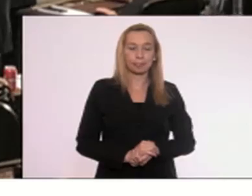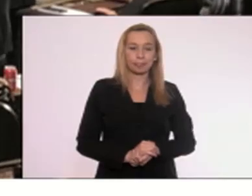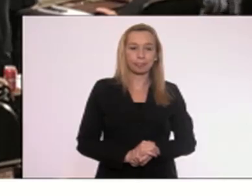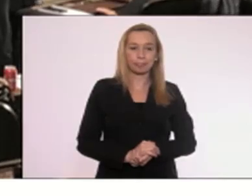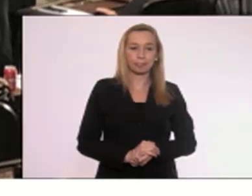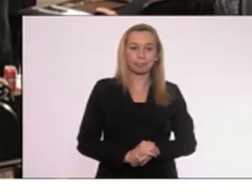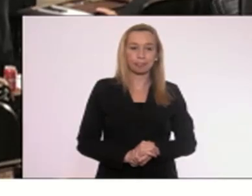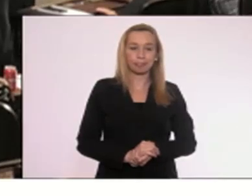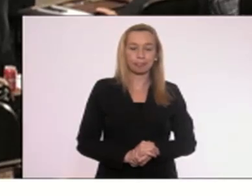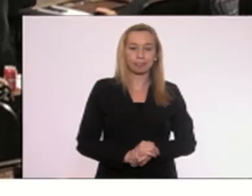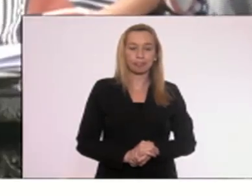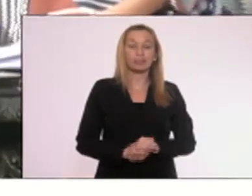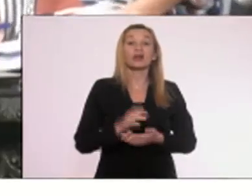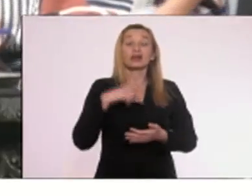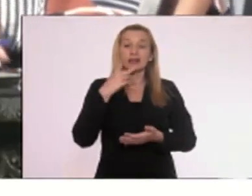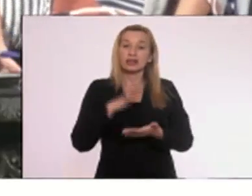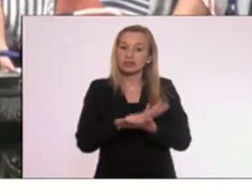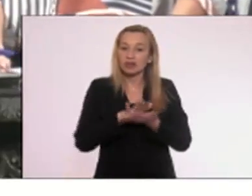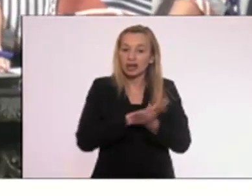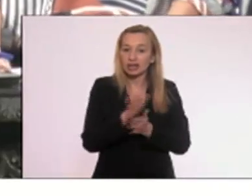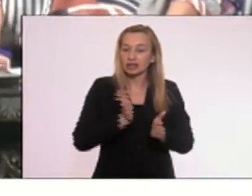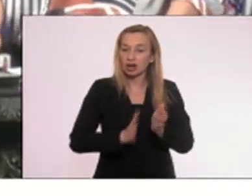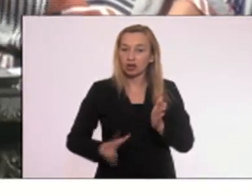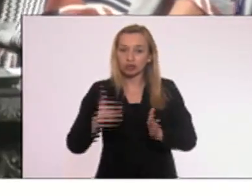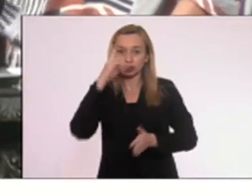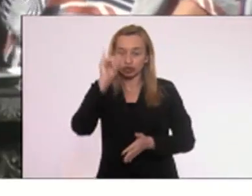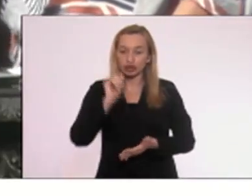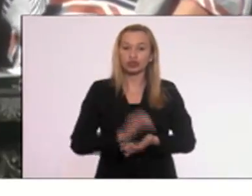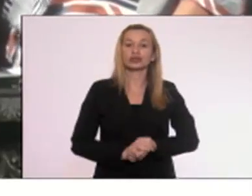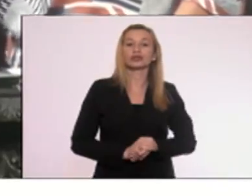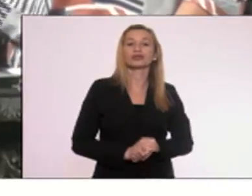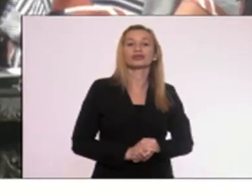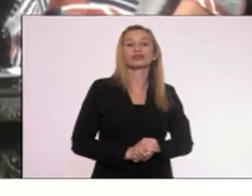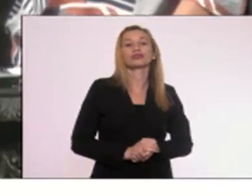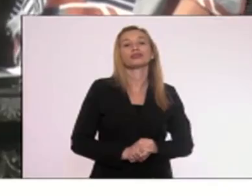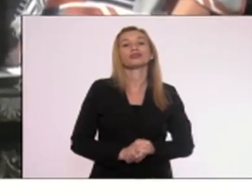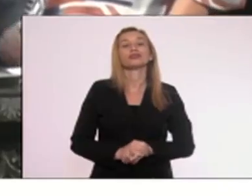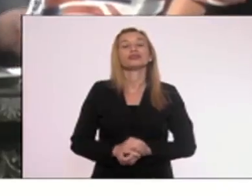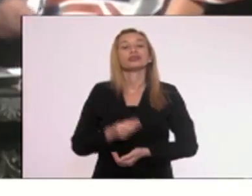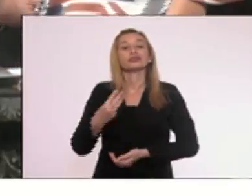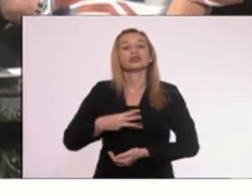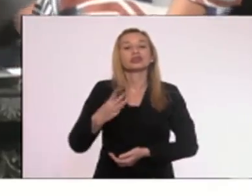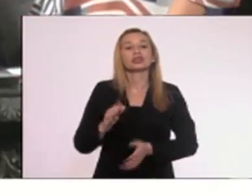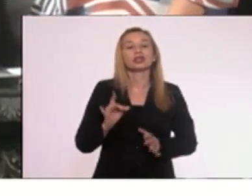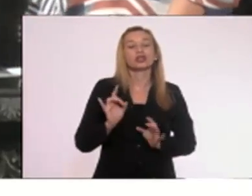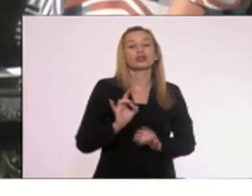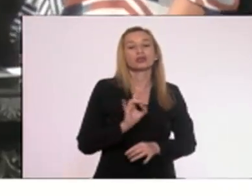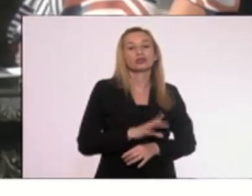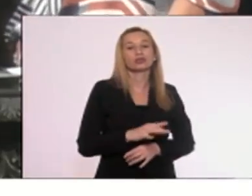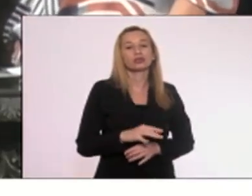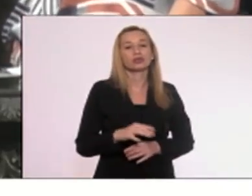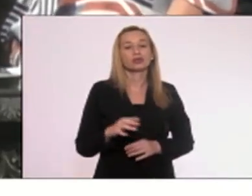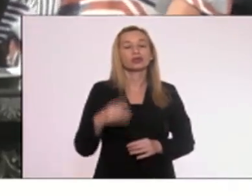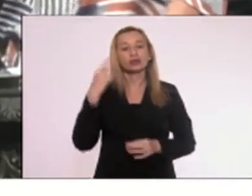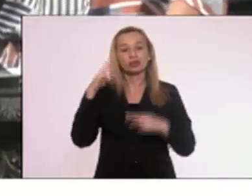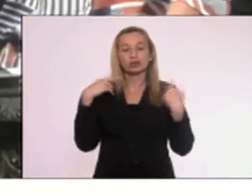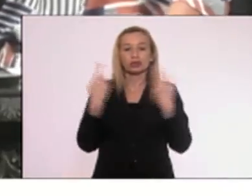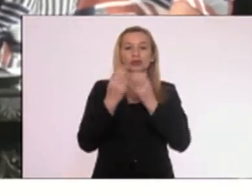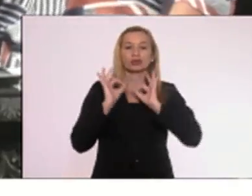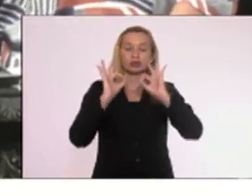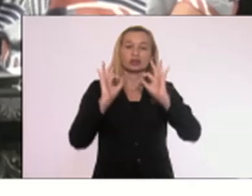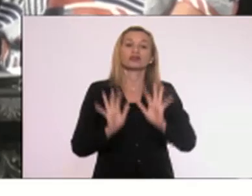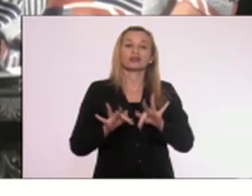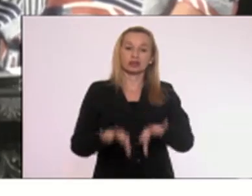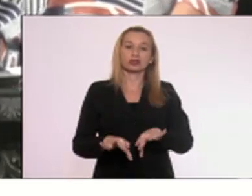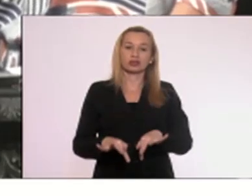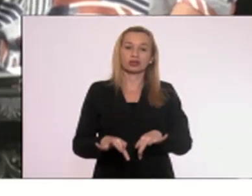Bem, nada mais havendo a tratar na terceira e última sessão extraordinária, está